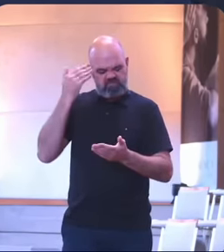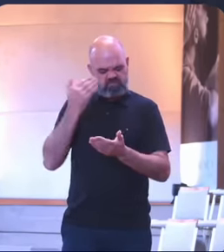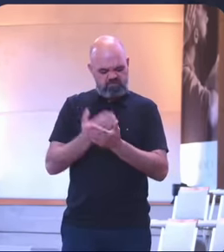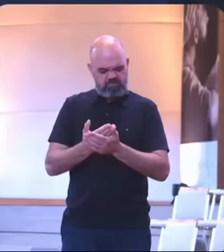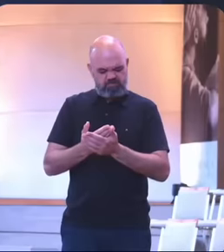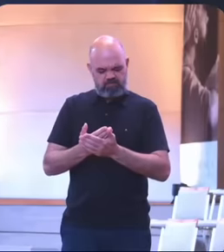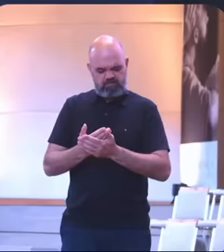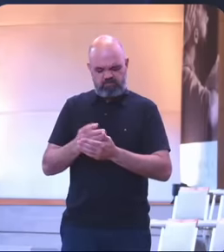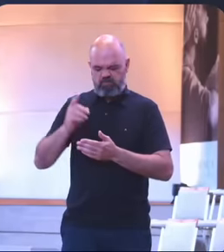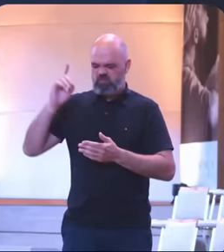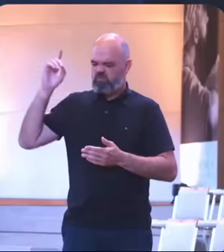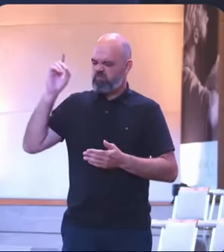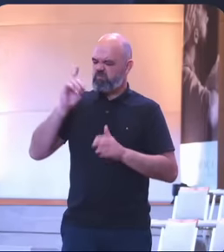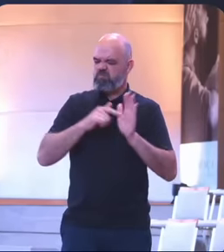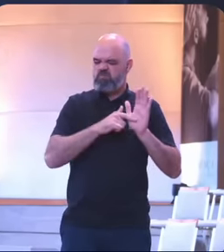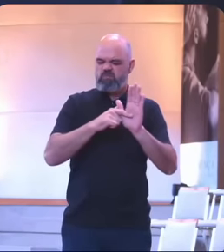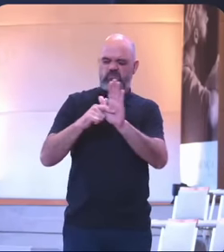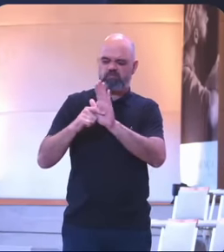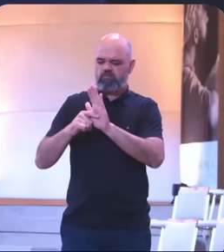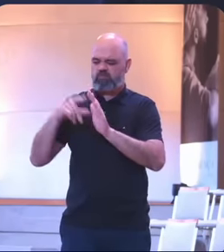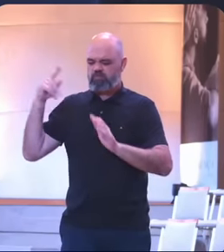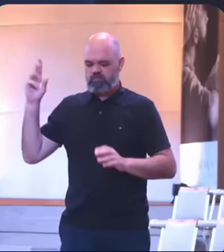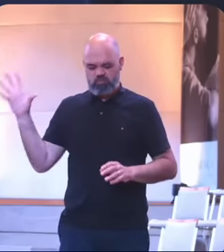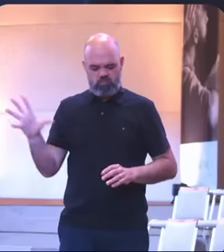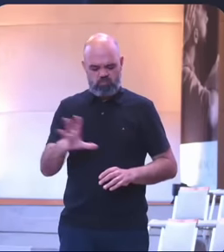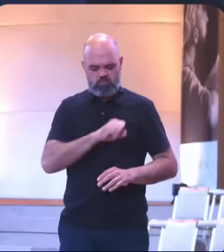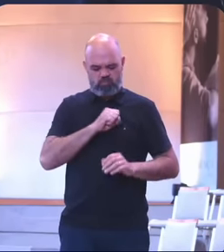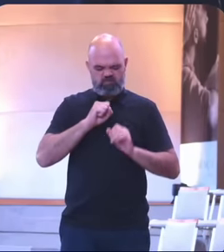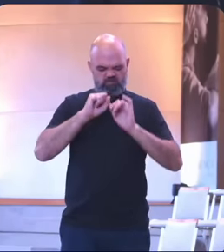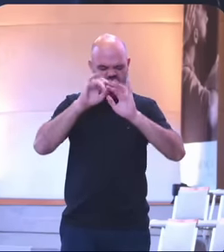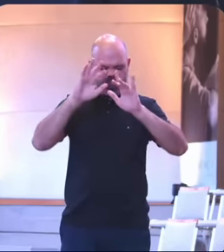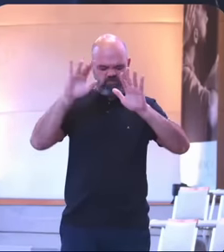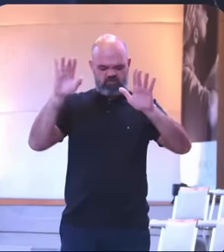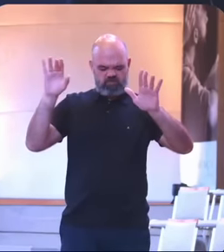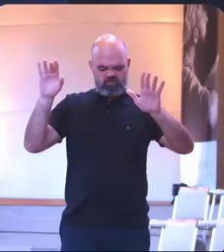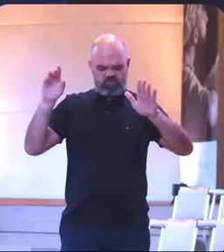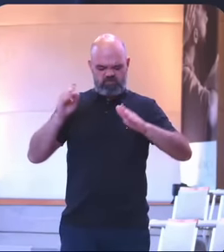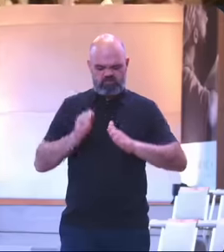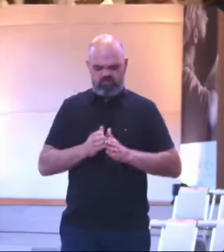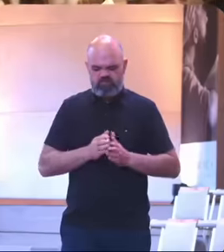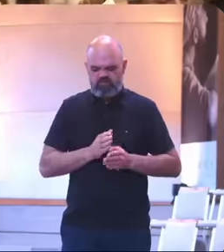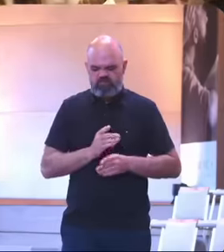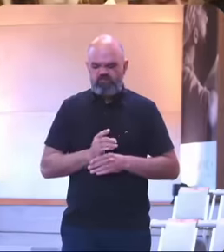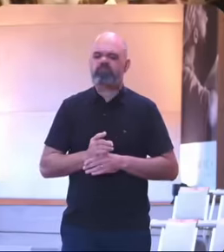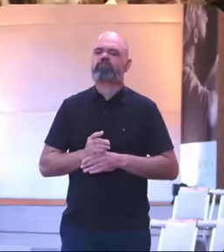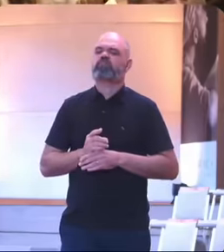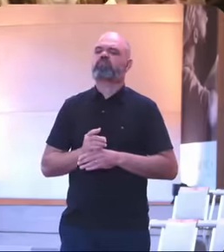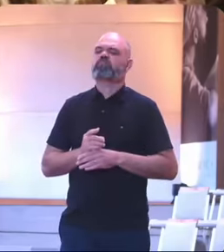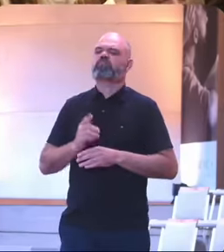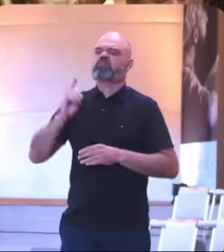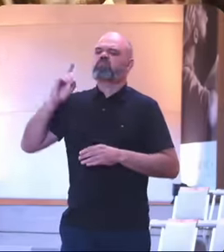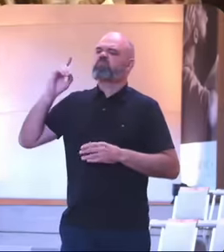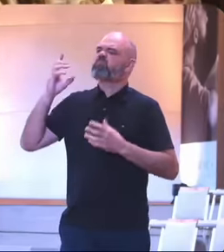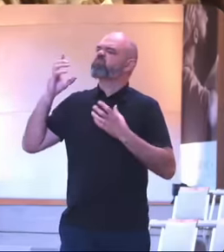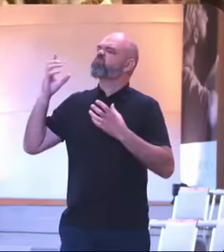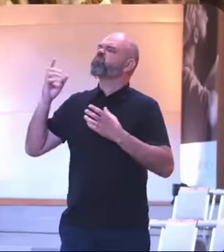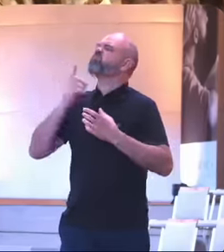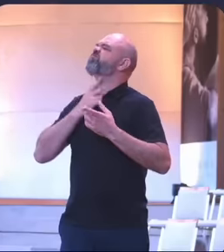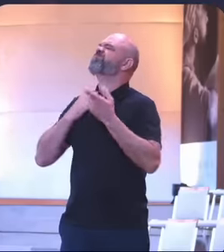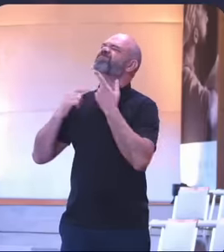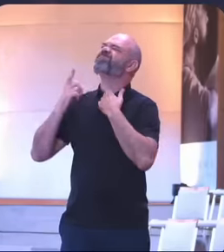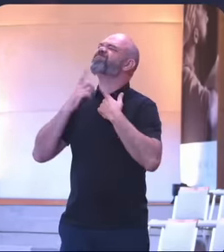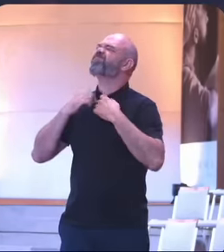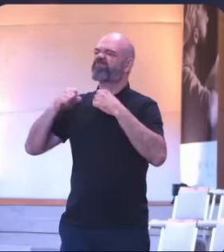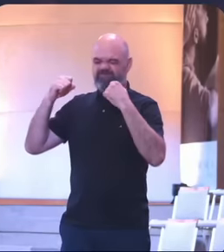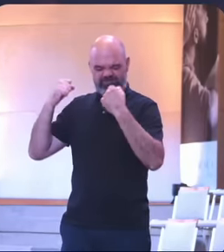povo. Revela o teu amor, o teu poder, a tua graça, a tua direção. Nós te desejamos, nós precisamos